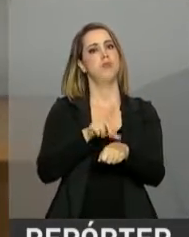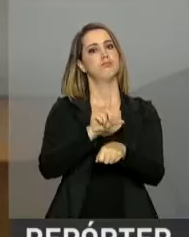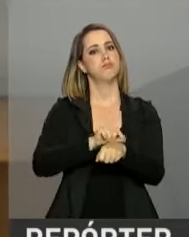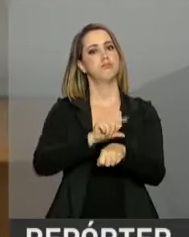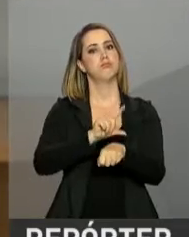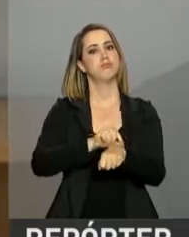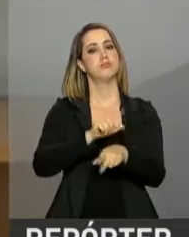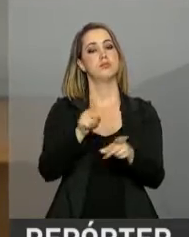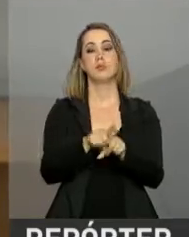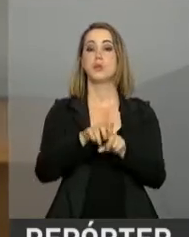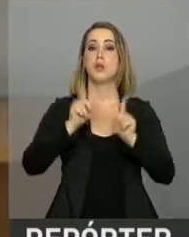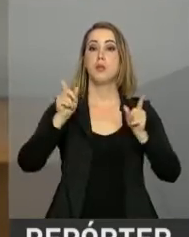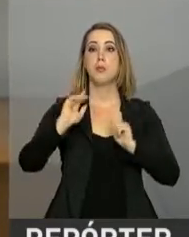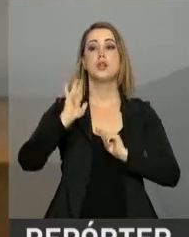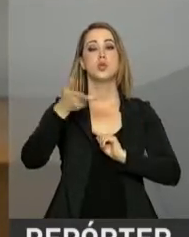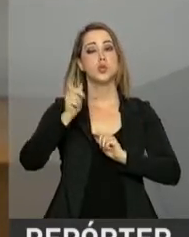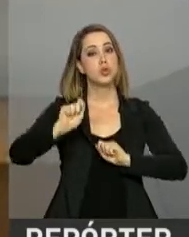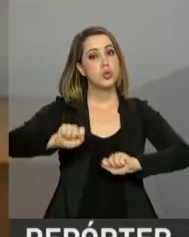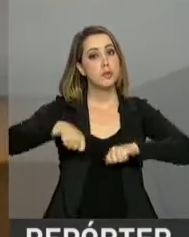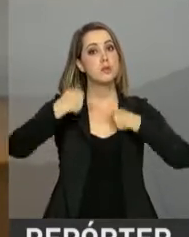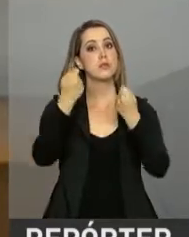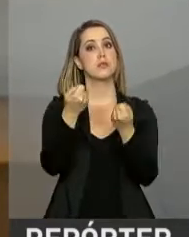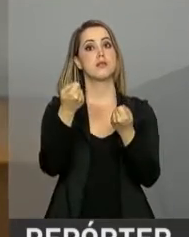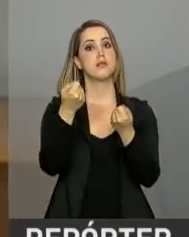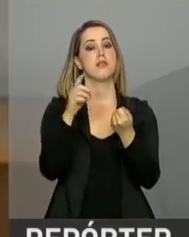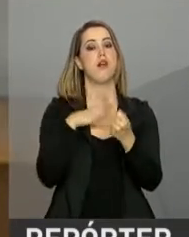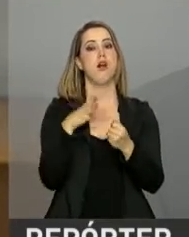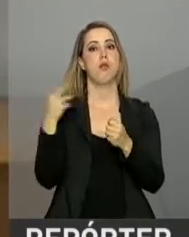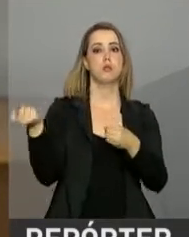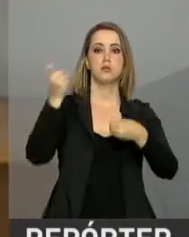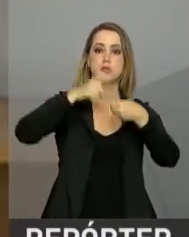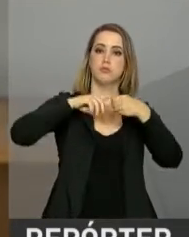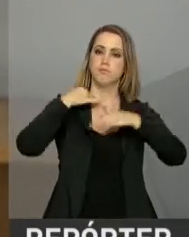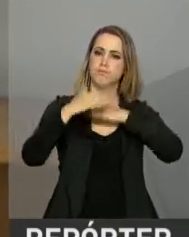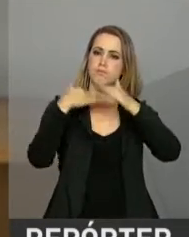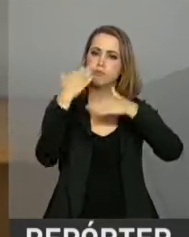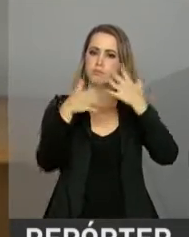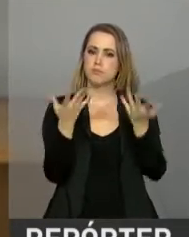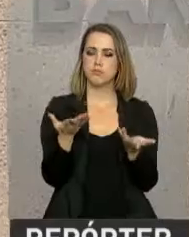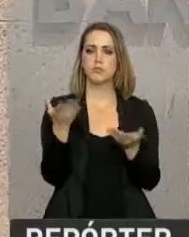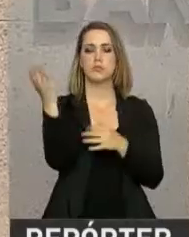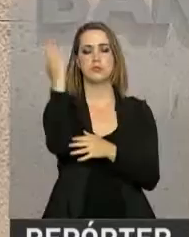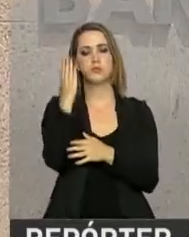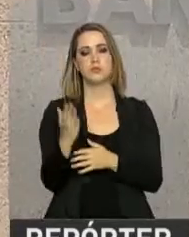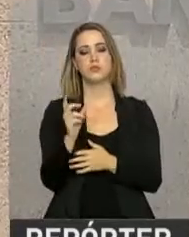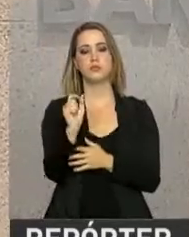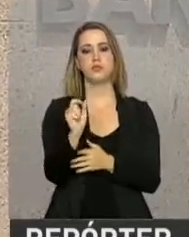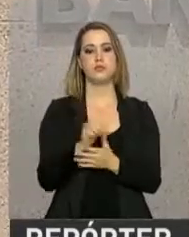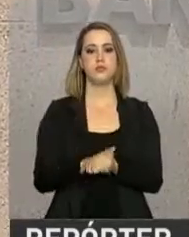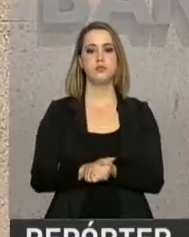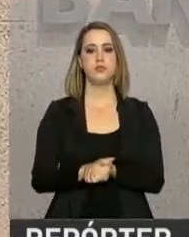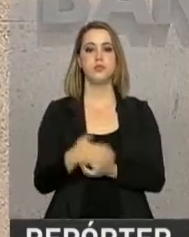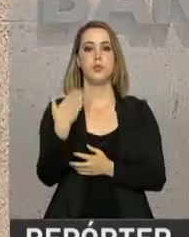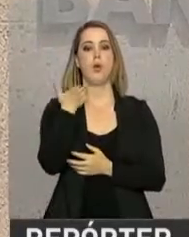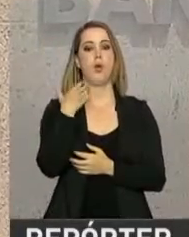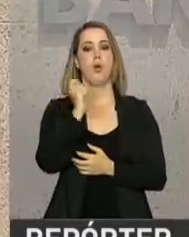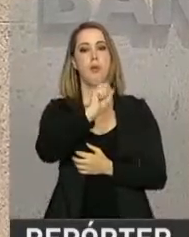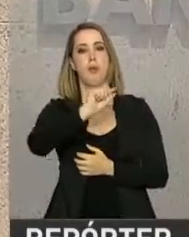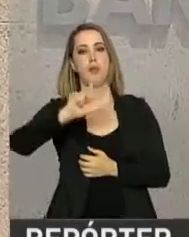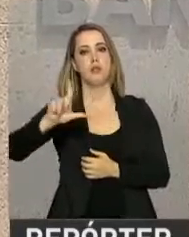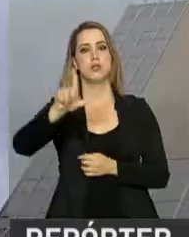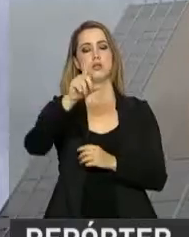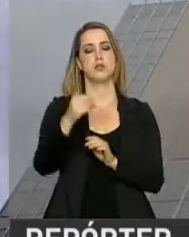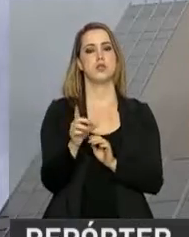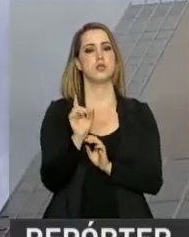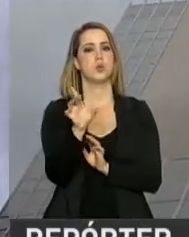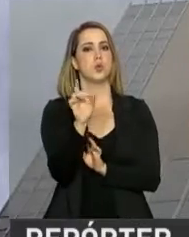sinal consistente de retomada do crescimento do da economia do país o banco central é o único que mostra a recuperação